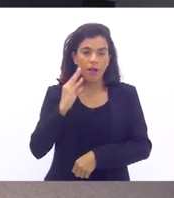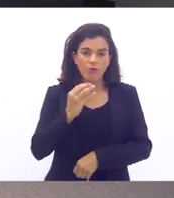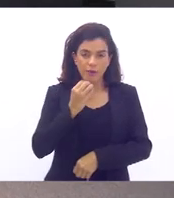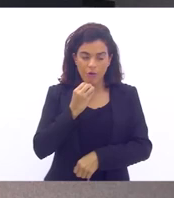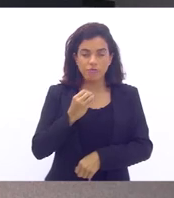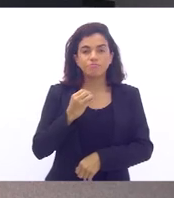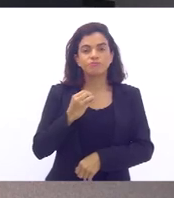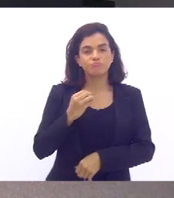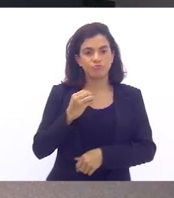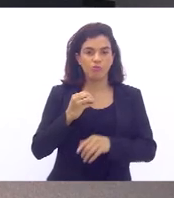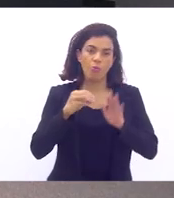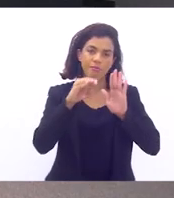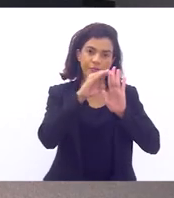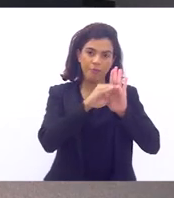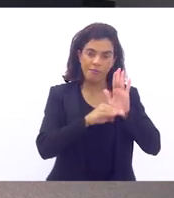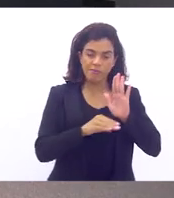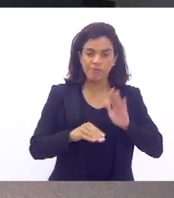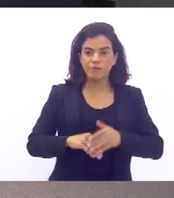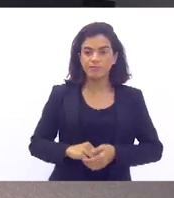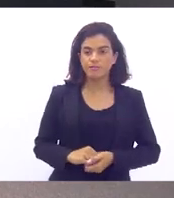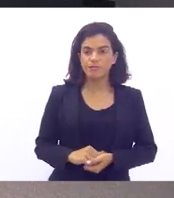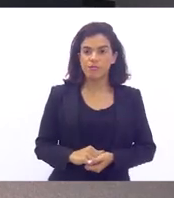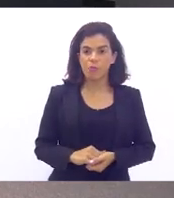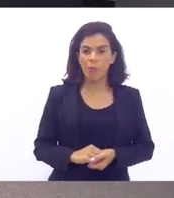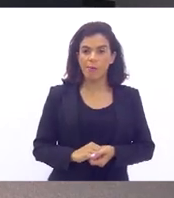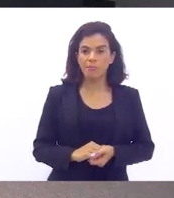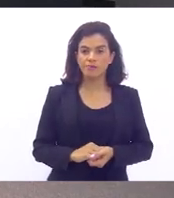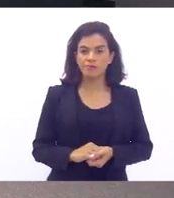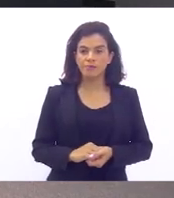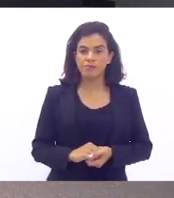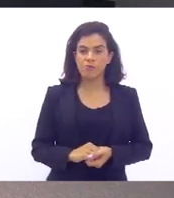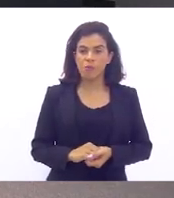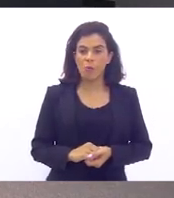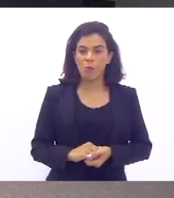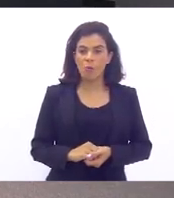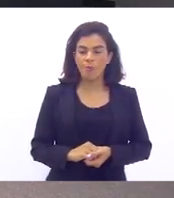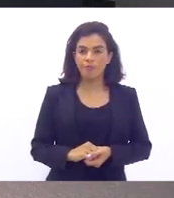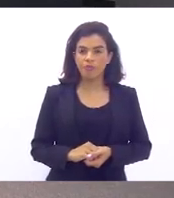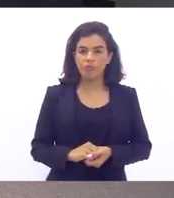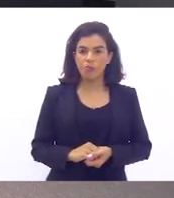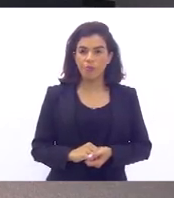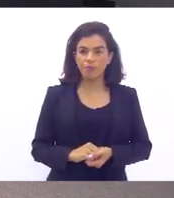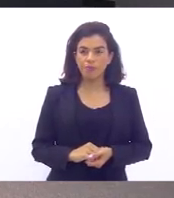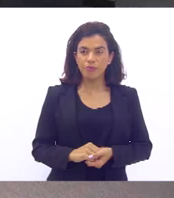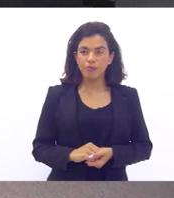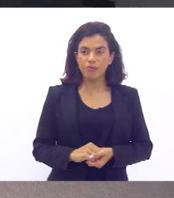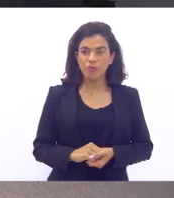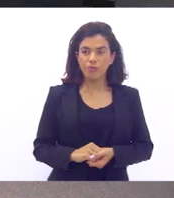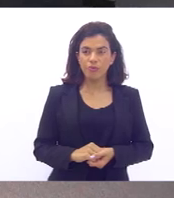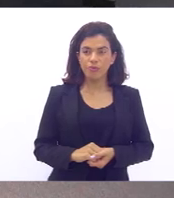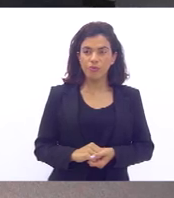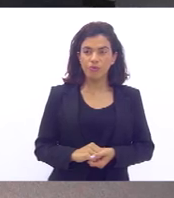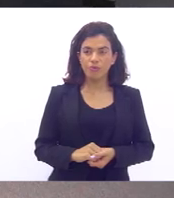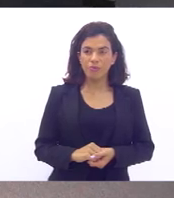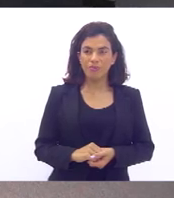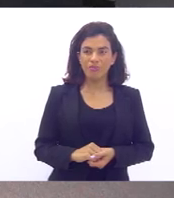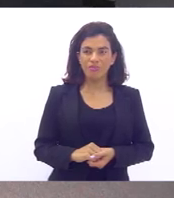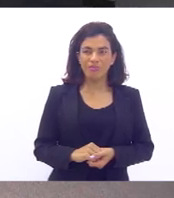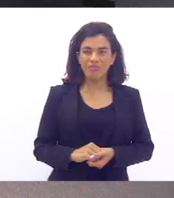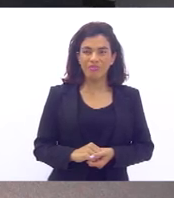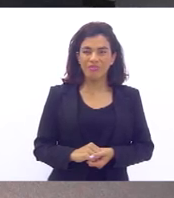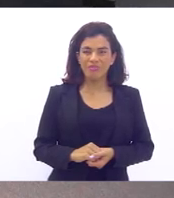sensibilidade com a matéria por favor Boa tarde a todos os presentes né meu nome é Carlos Eduardo